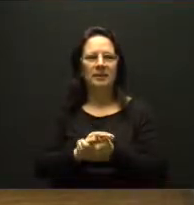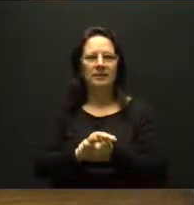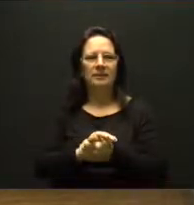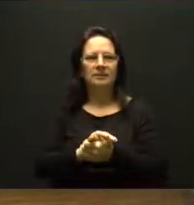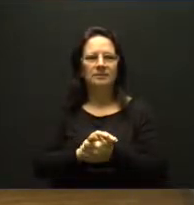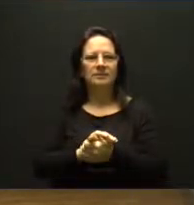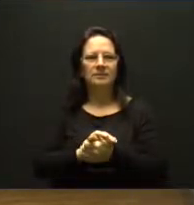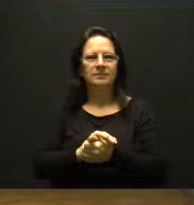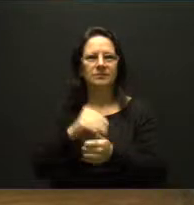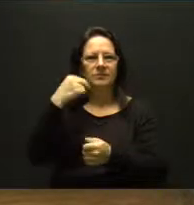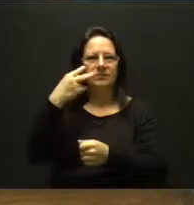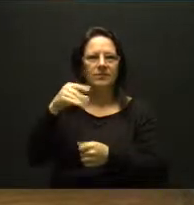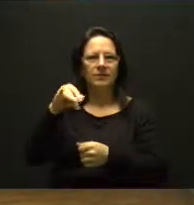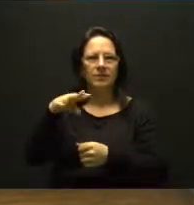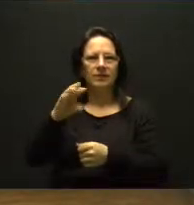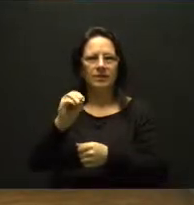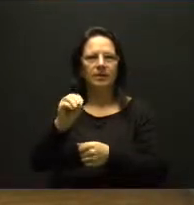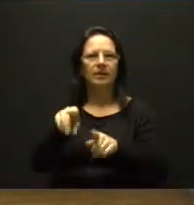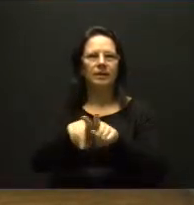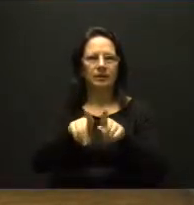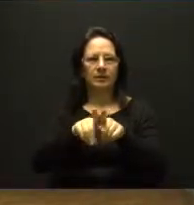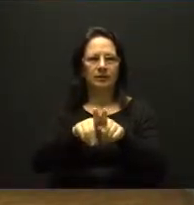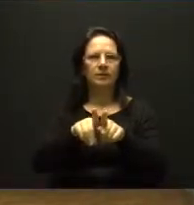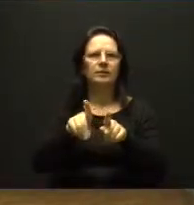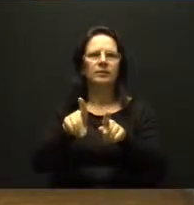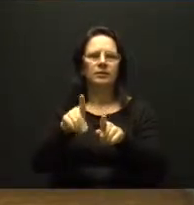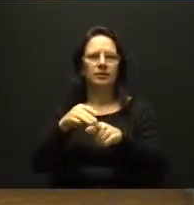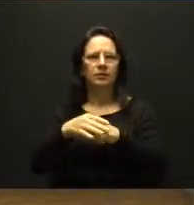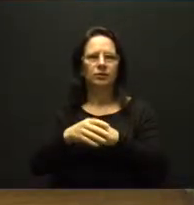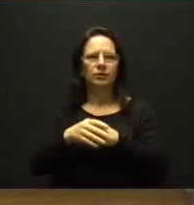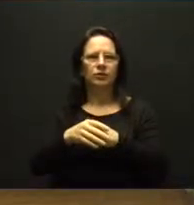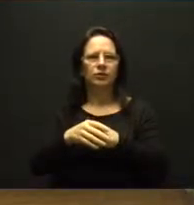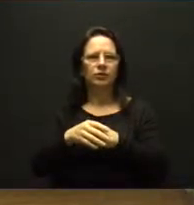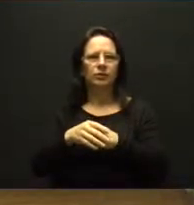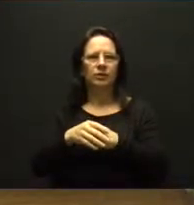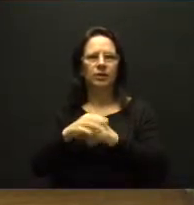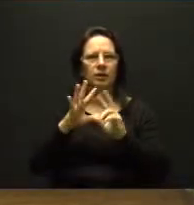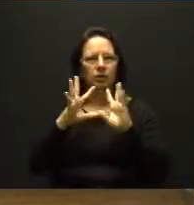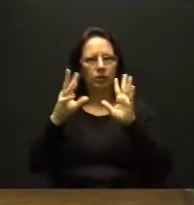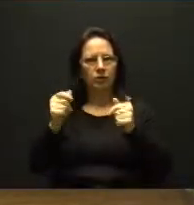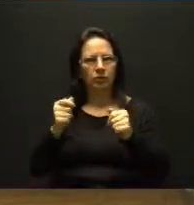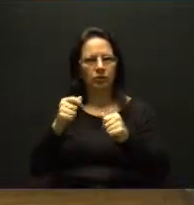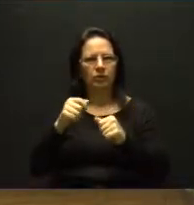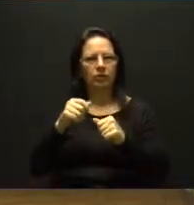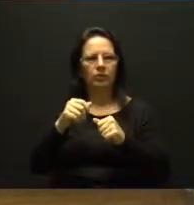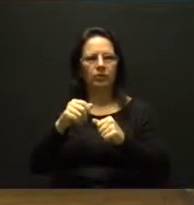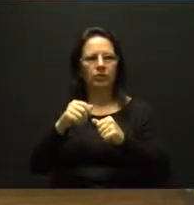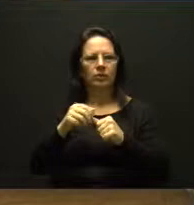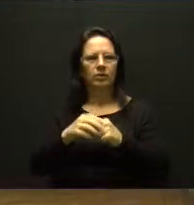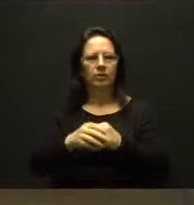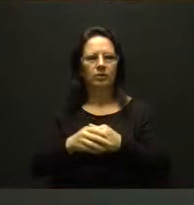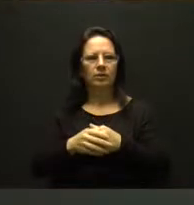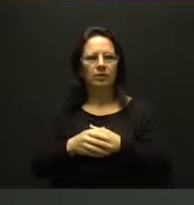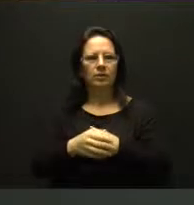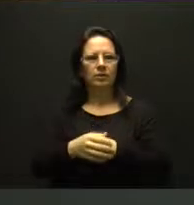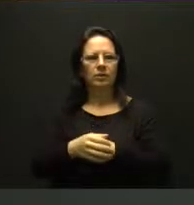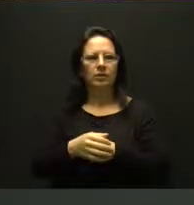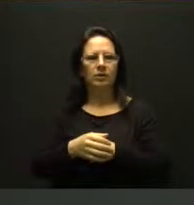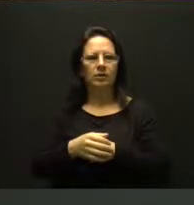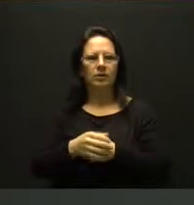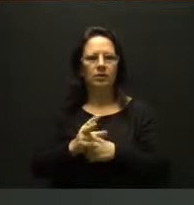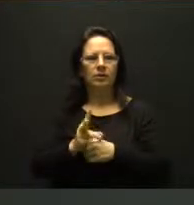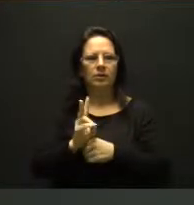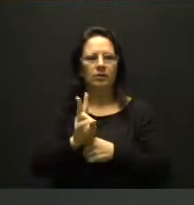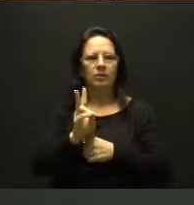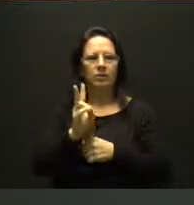o márcio com a seleção estava mas tome providência em relação à fala do vereador rafael por gentileza continua